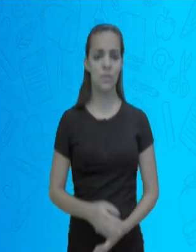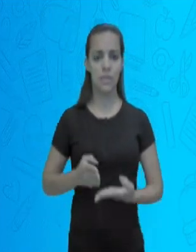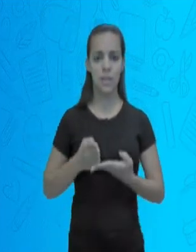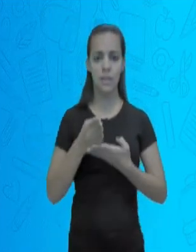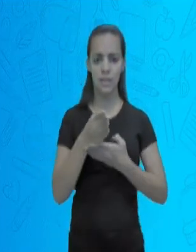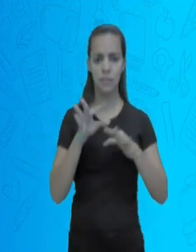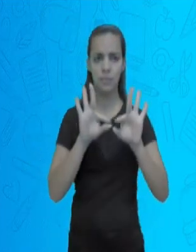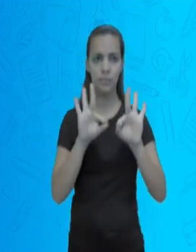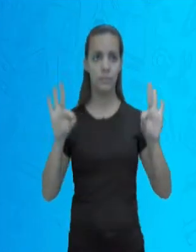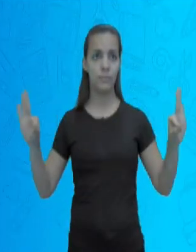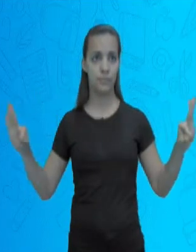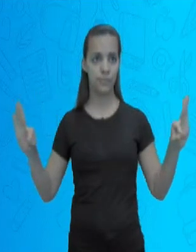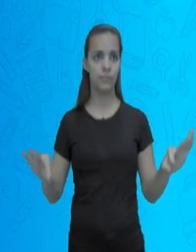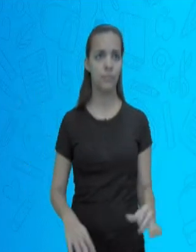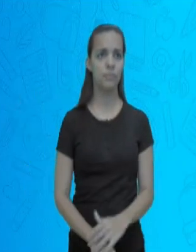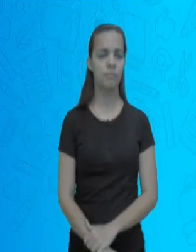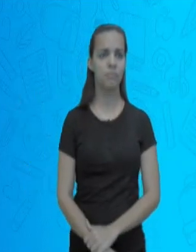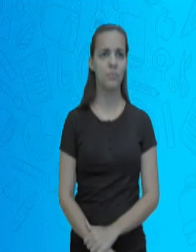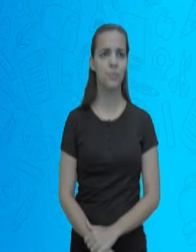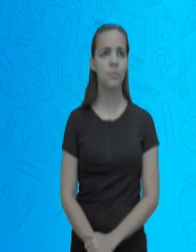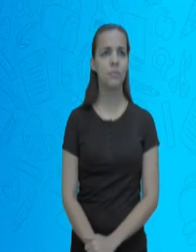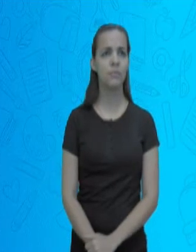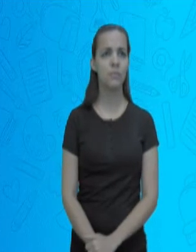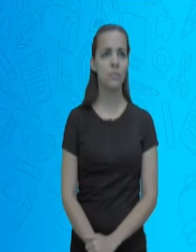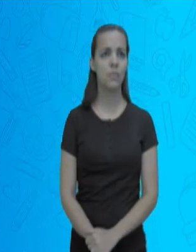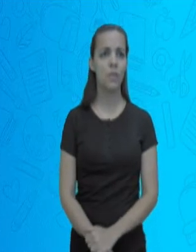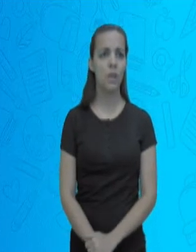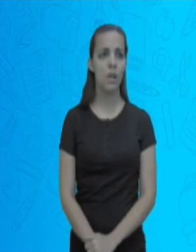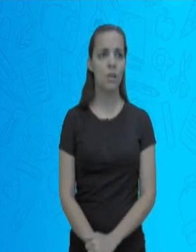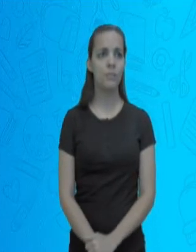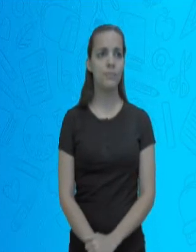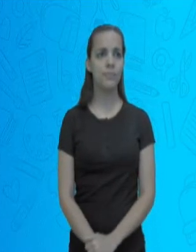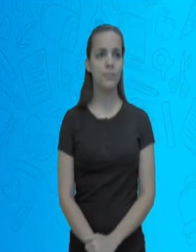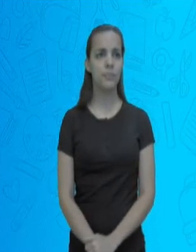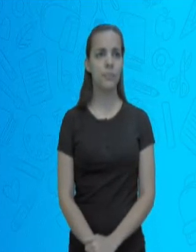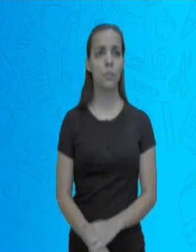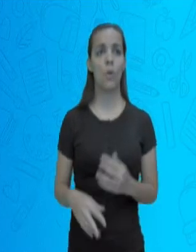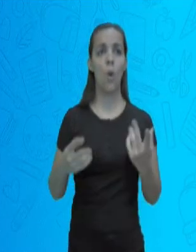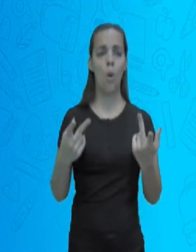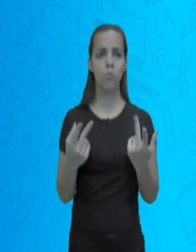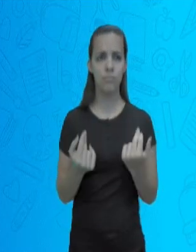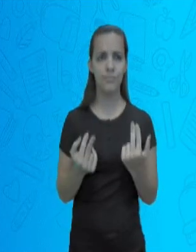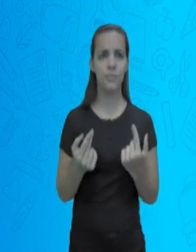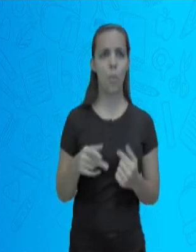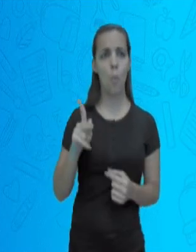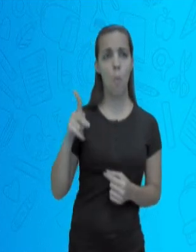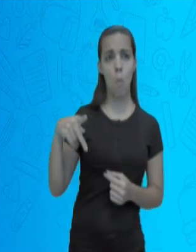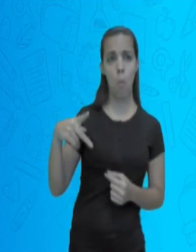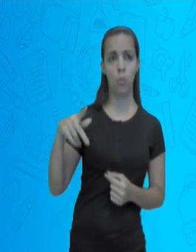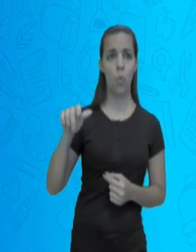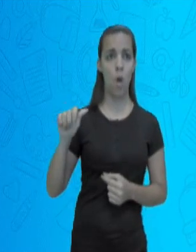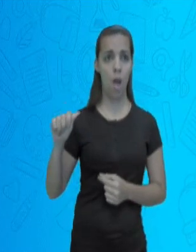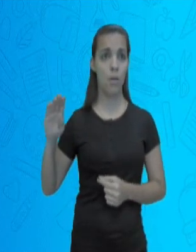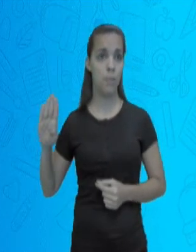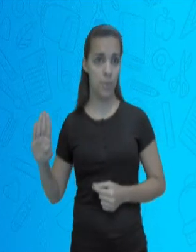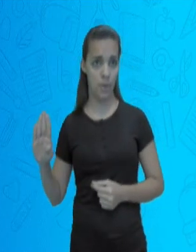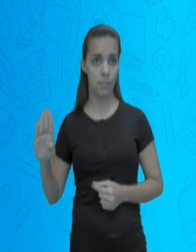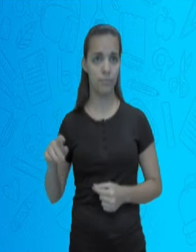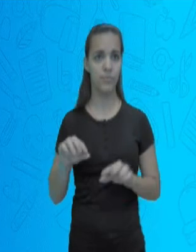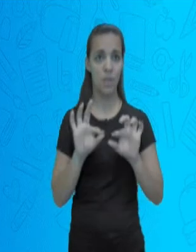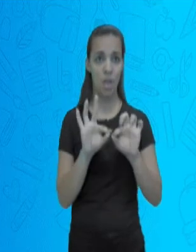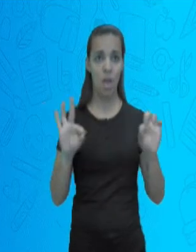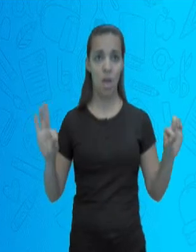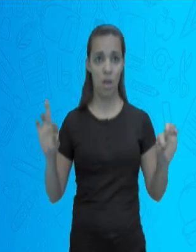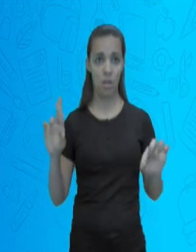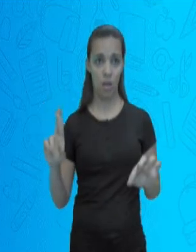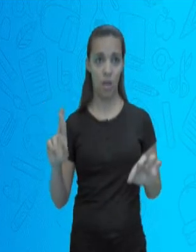Segmento de reta. Considere os pontos A e B em R, na reta R, e